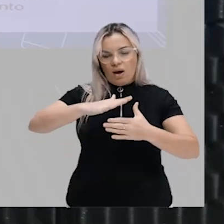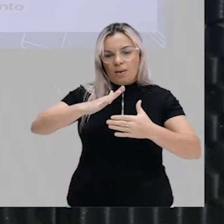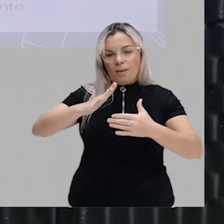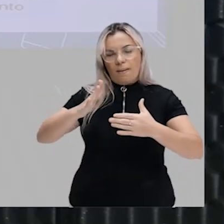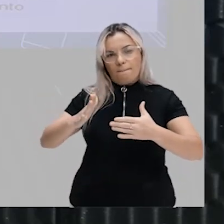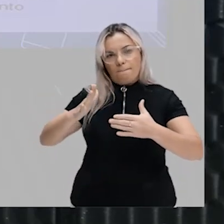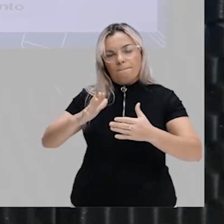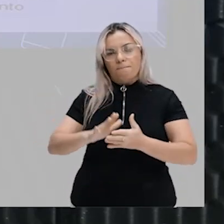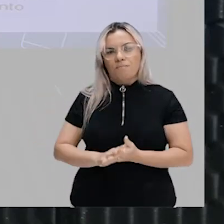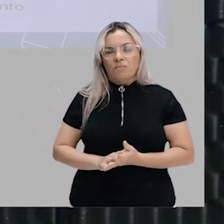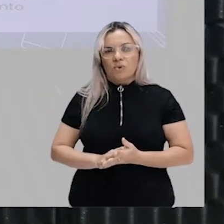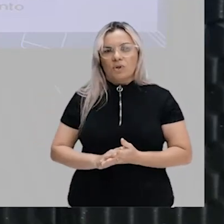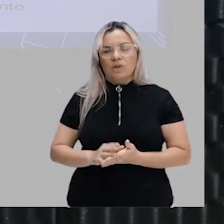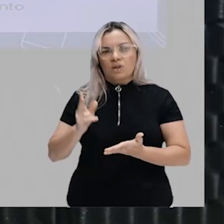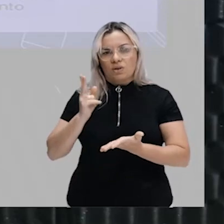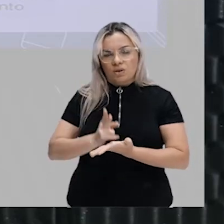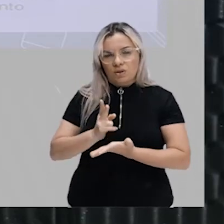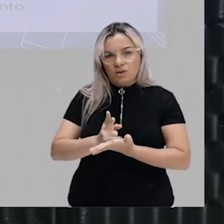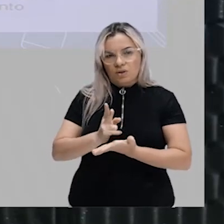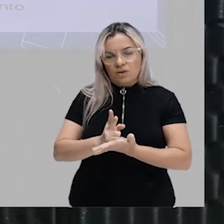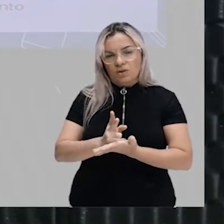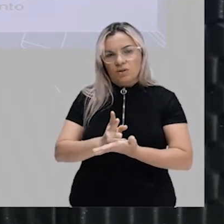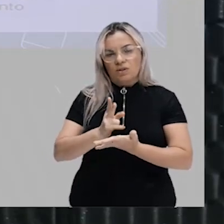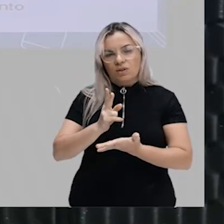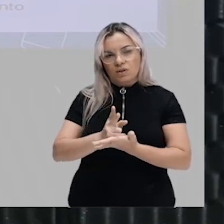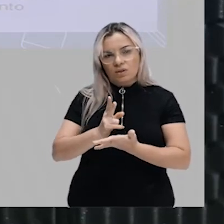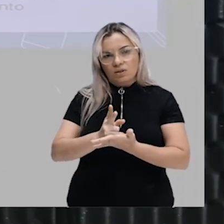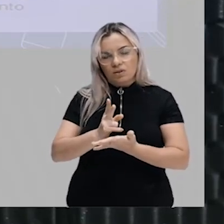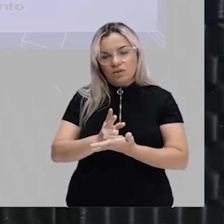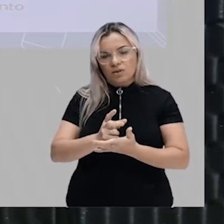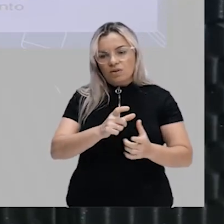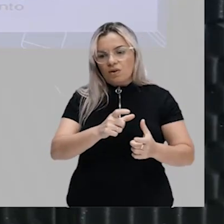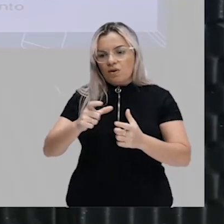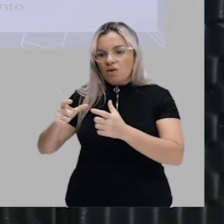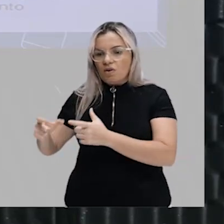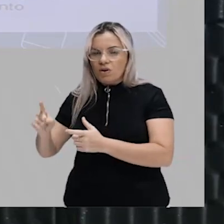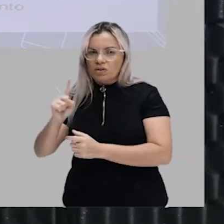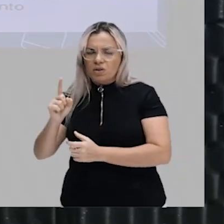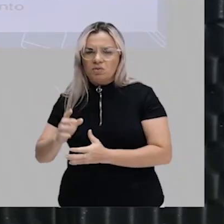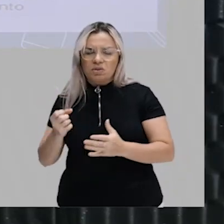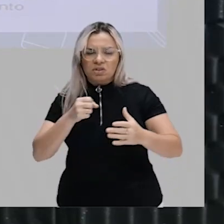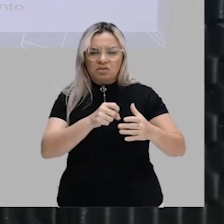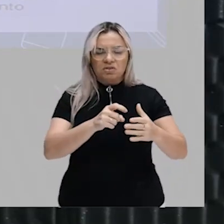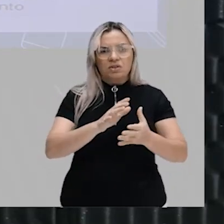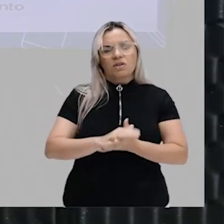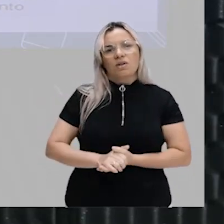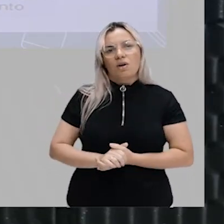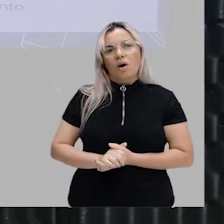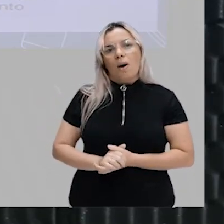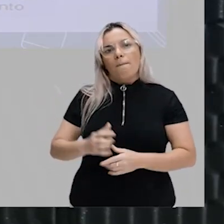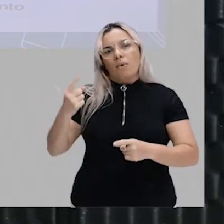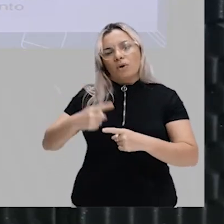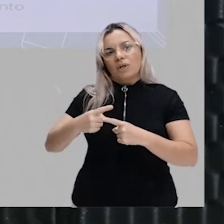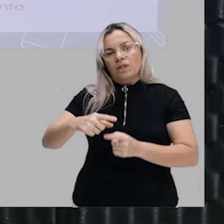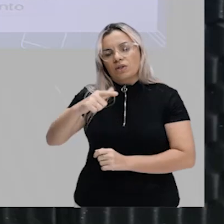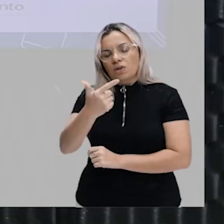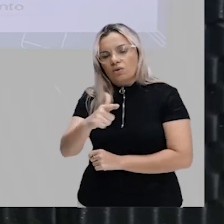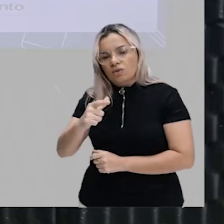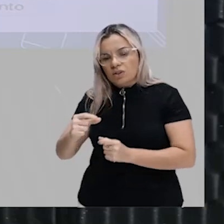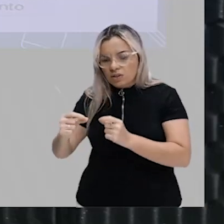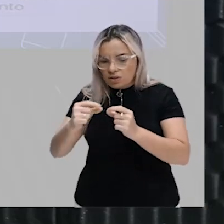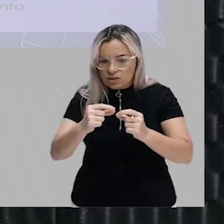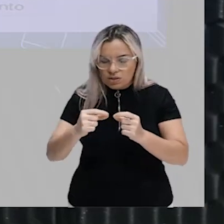e deixar essa caixinha fora da geladeira, não vai estragar, porque não tem micro-organismo. É um leite 100%